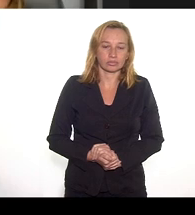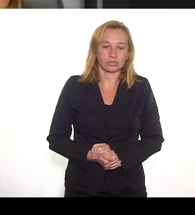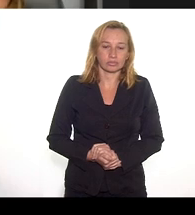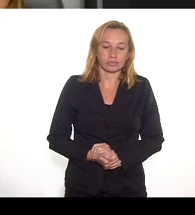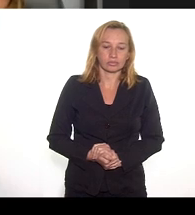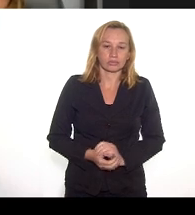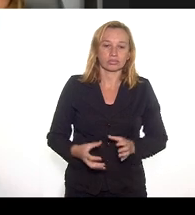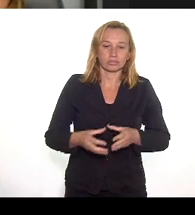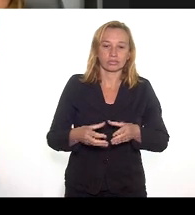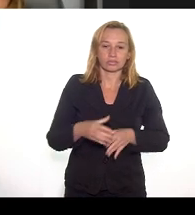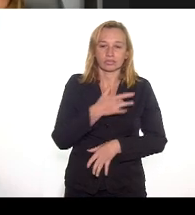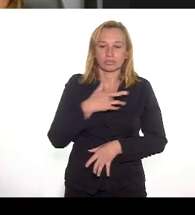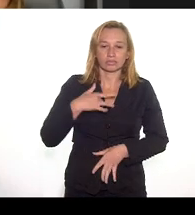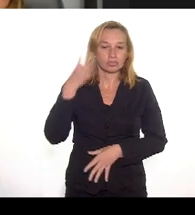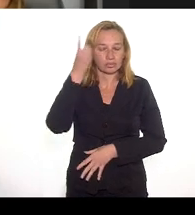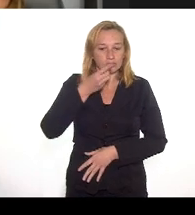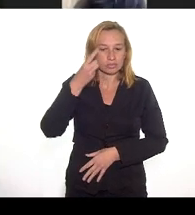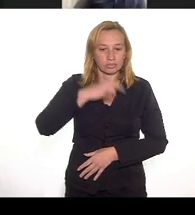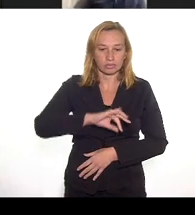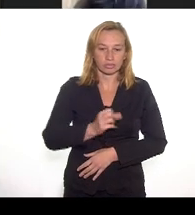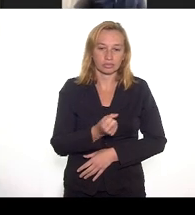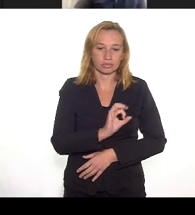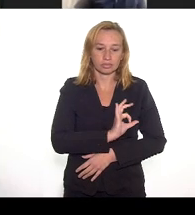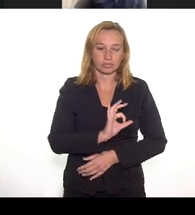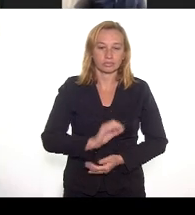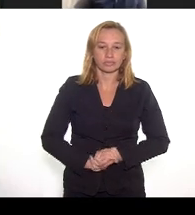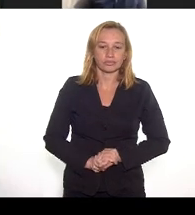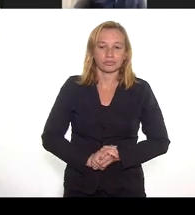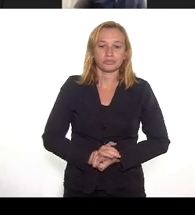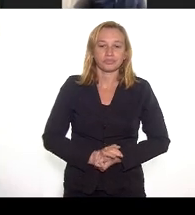Pela Comissão de Saúde, deputada Marta Rocha.